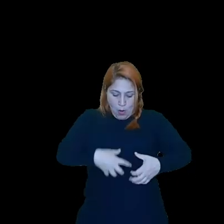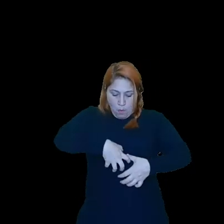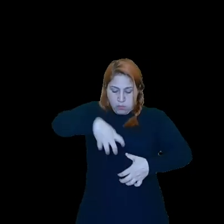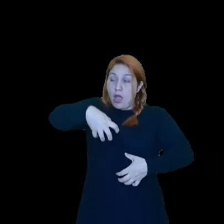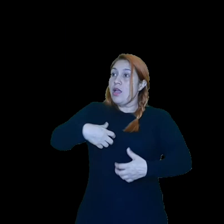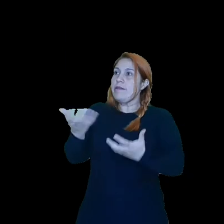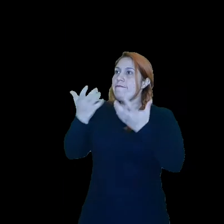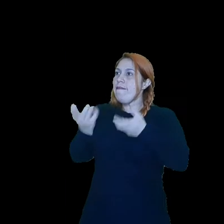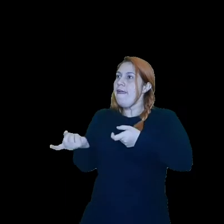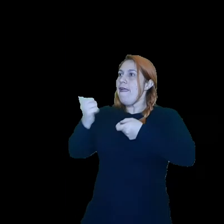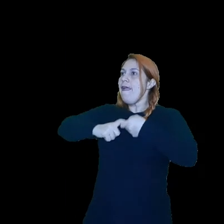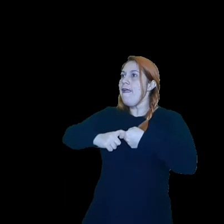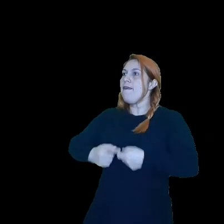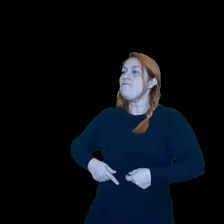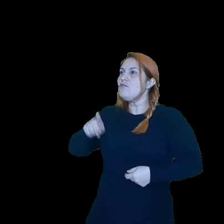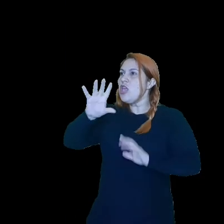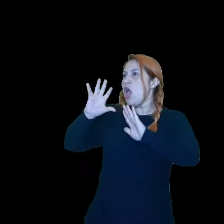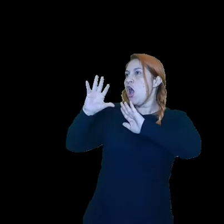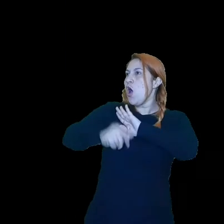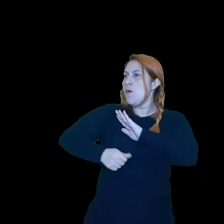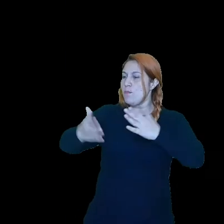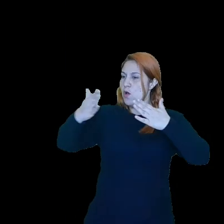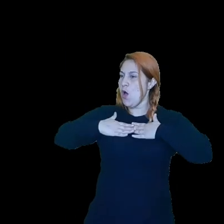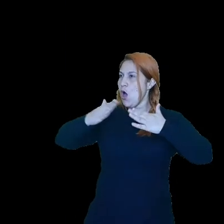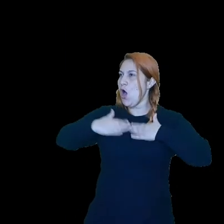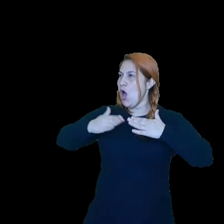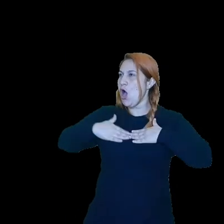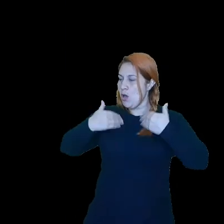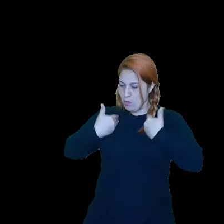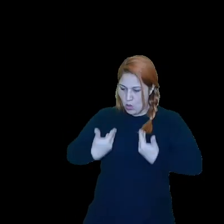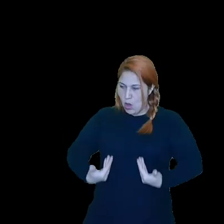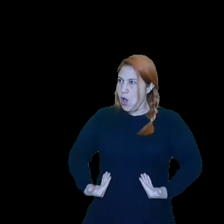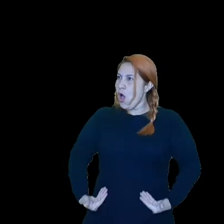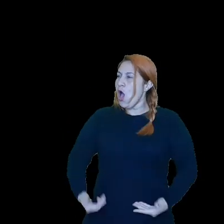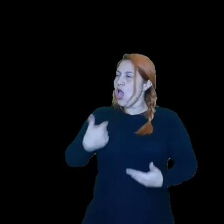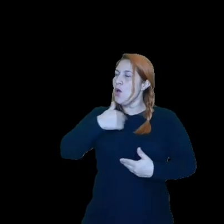que você roubou de minha santa sepultura.